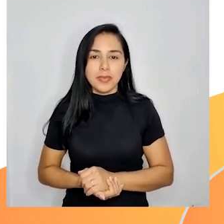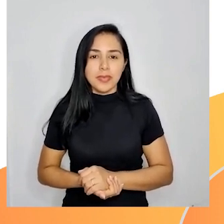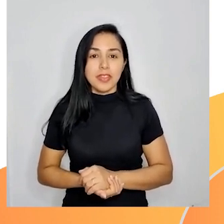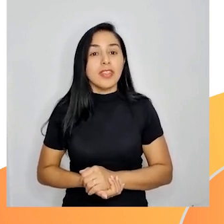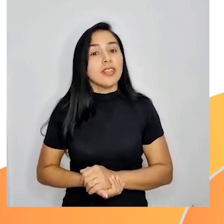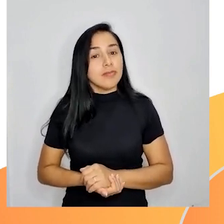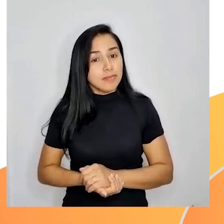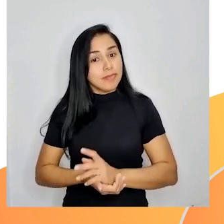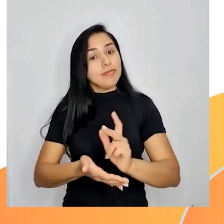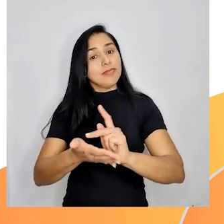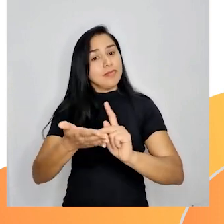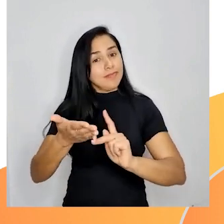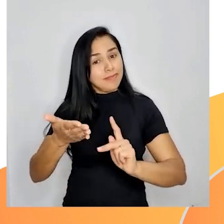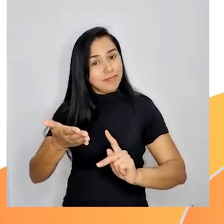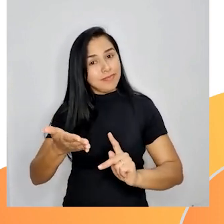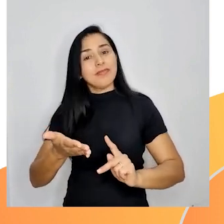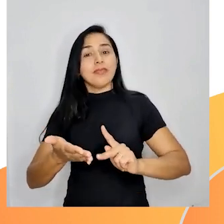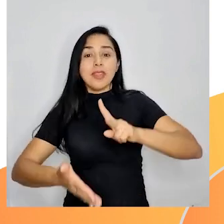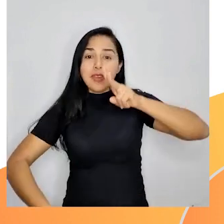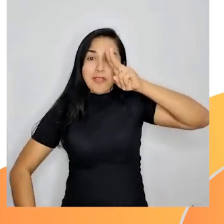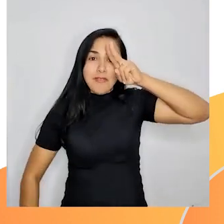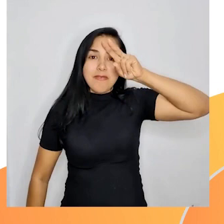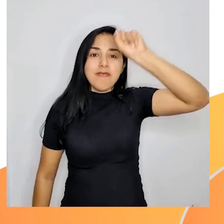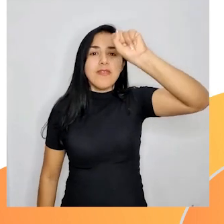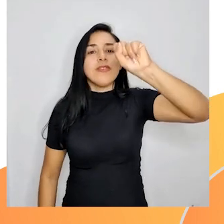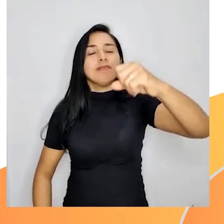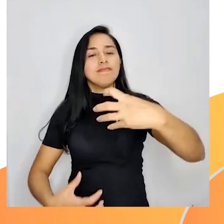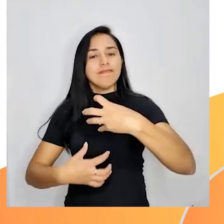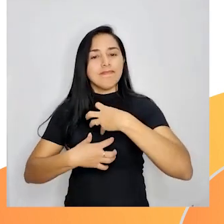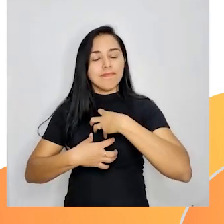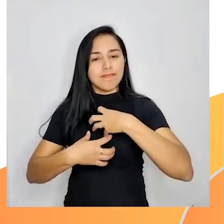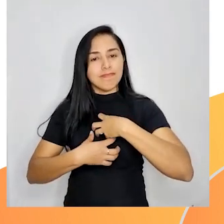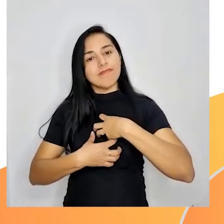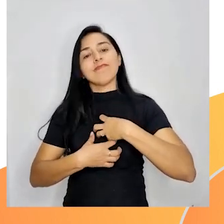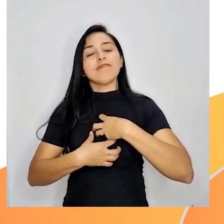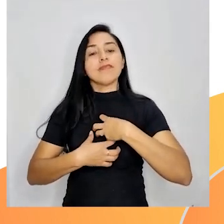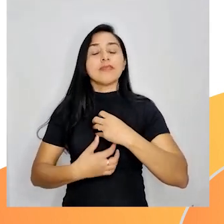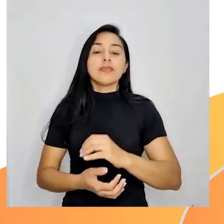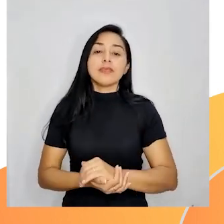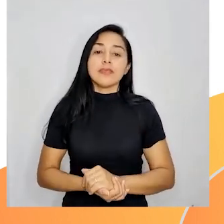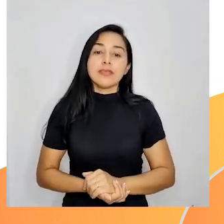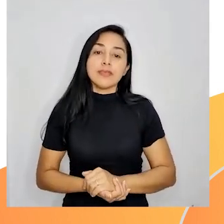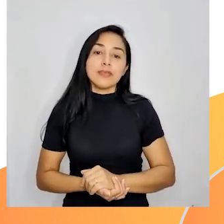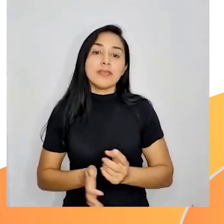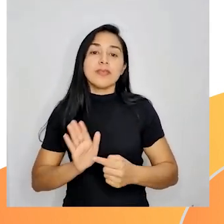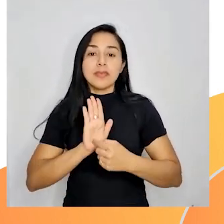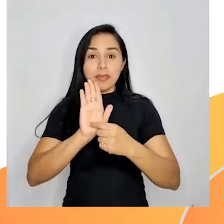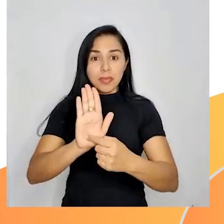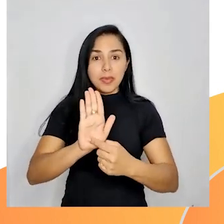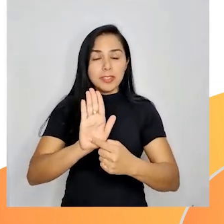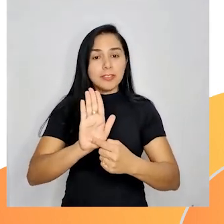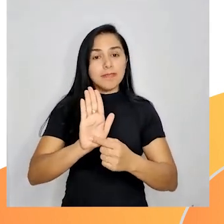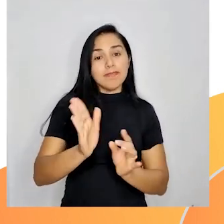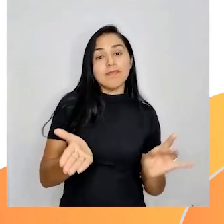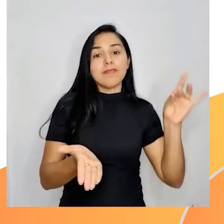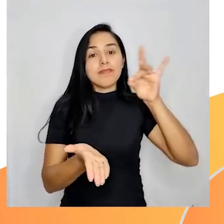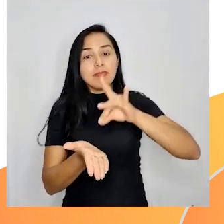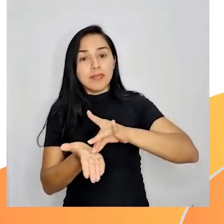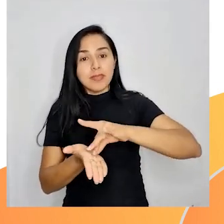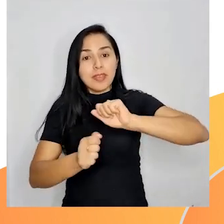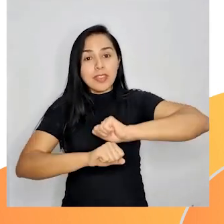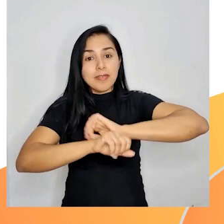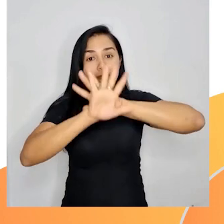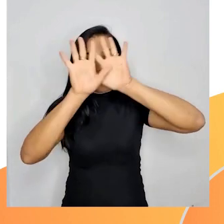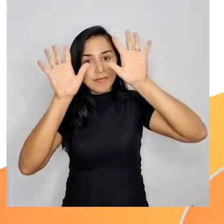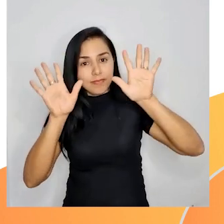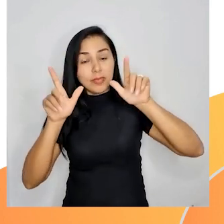Que poema forte! Um poema que faz alusão clara ao trabalho